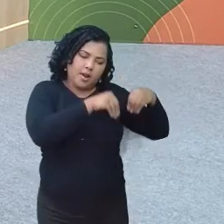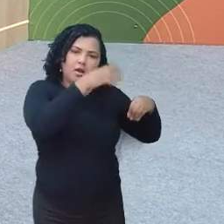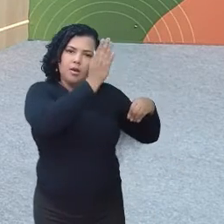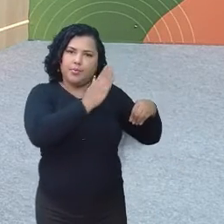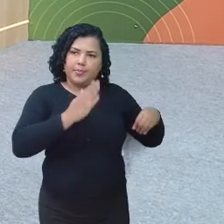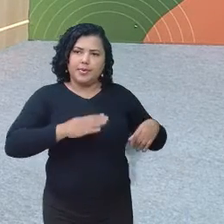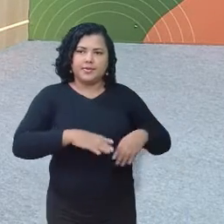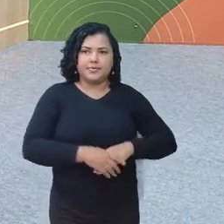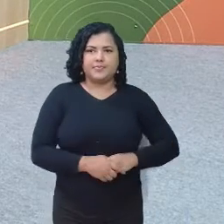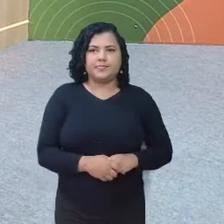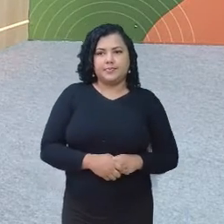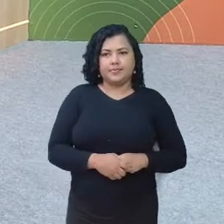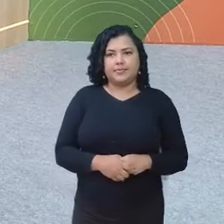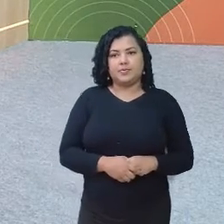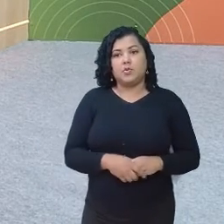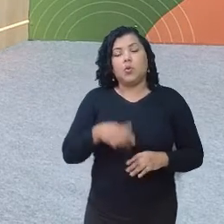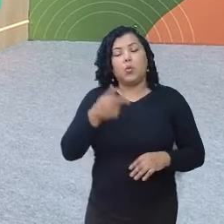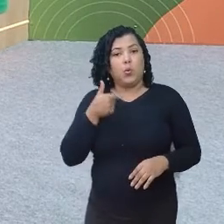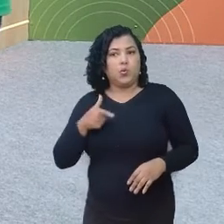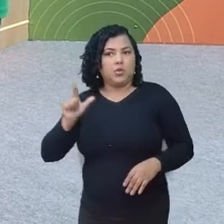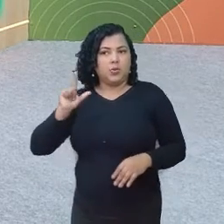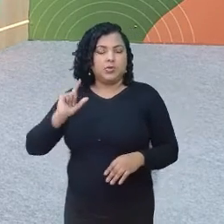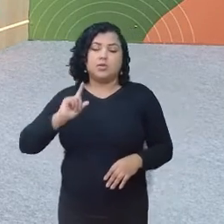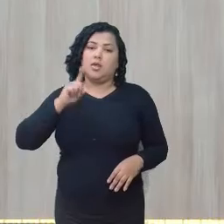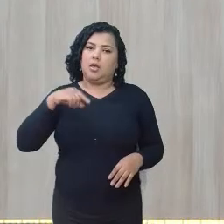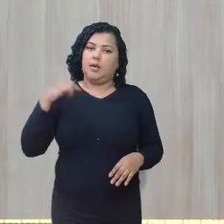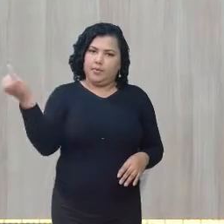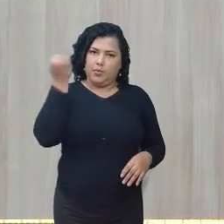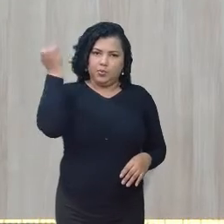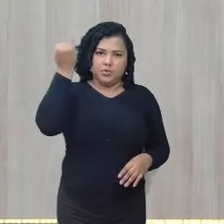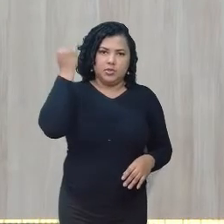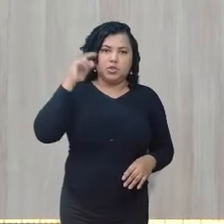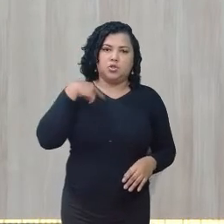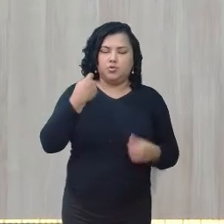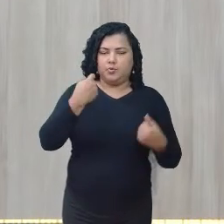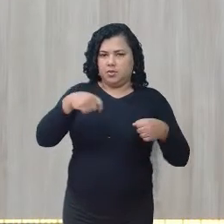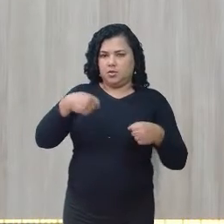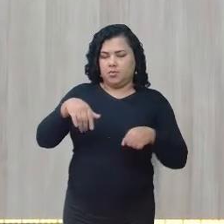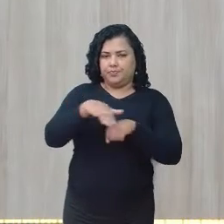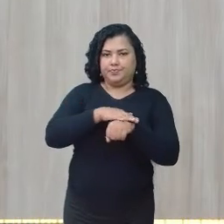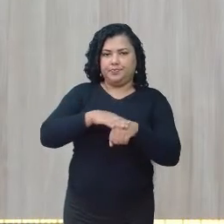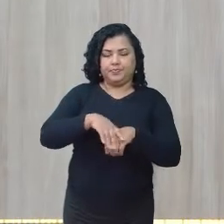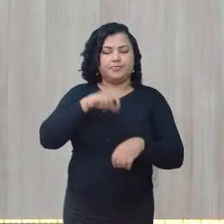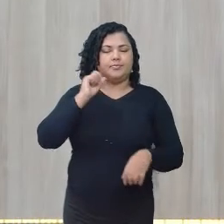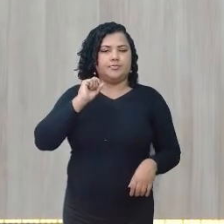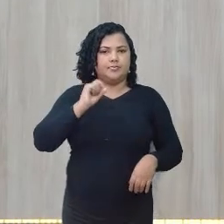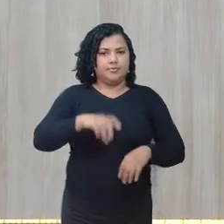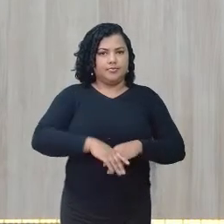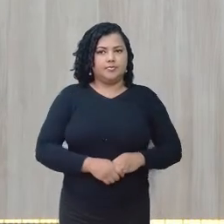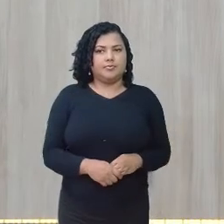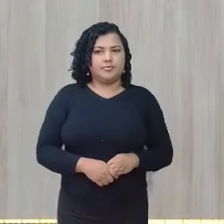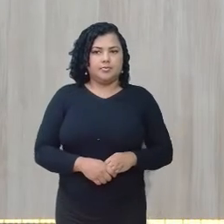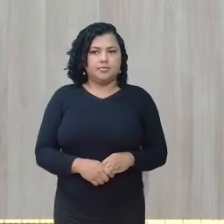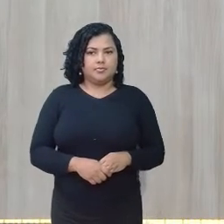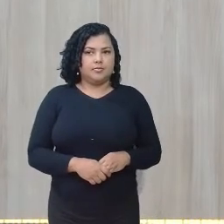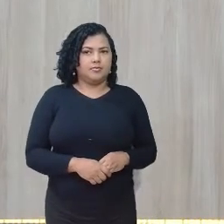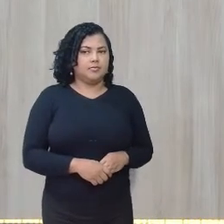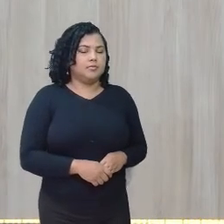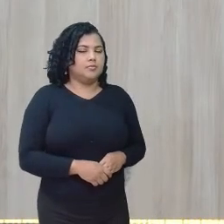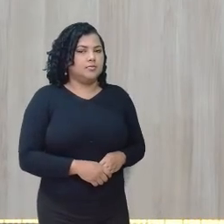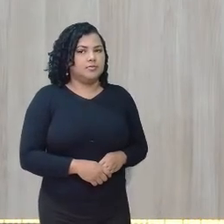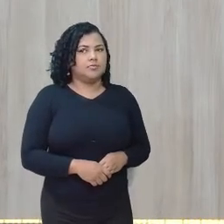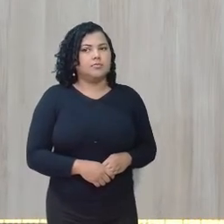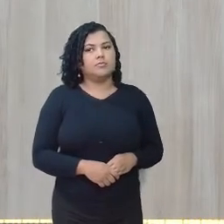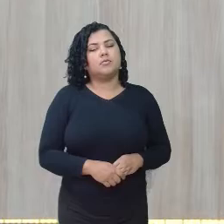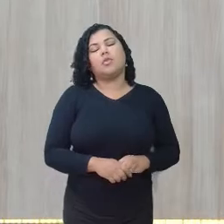adiantar. Outra coisa muito importante que nós temos que mencionar é que na questão da